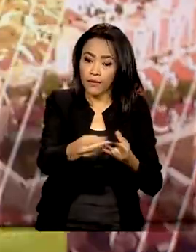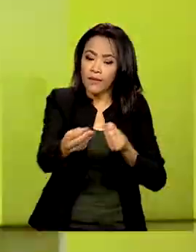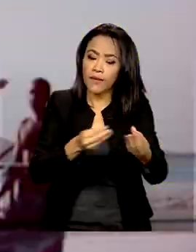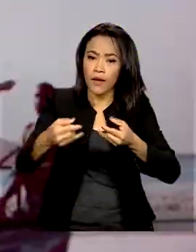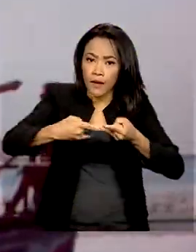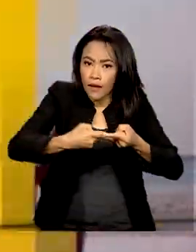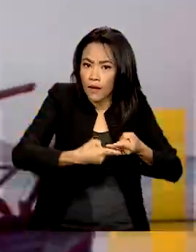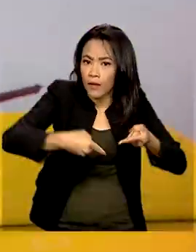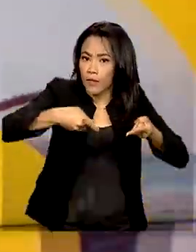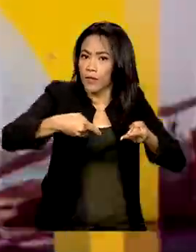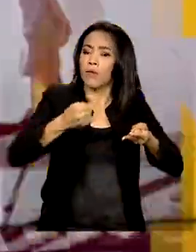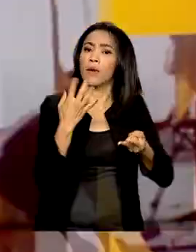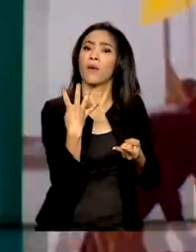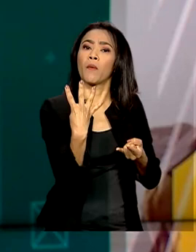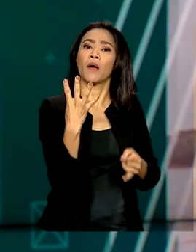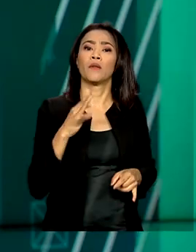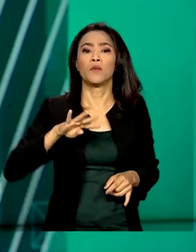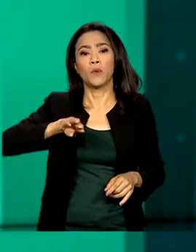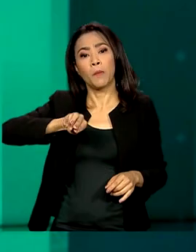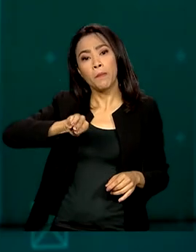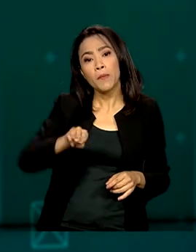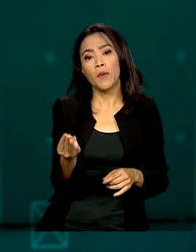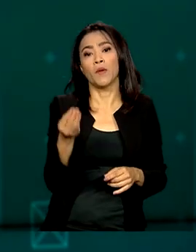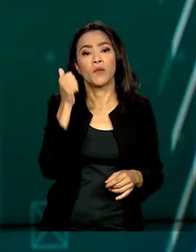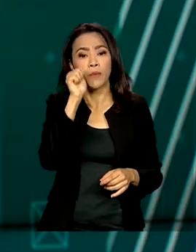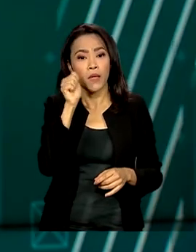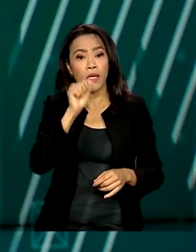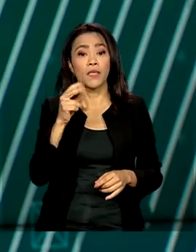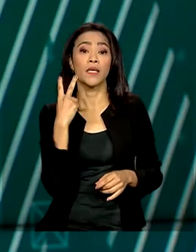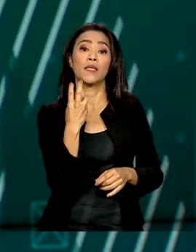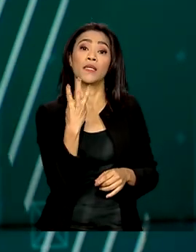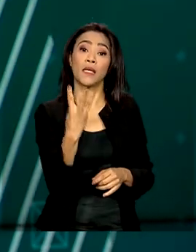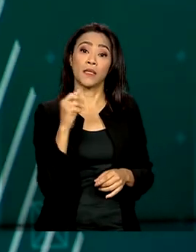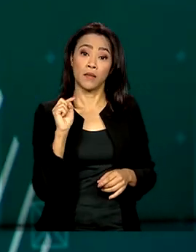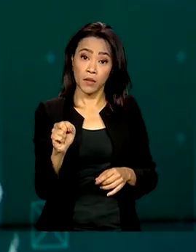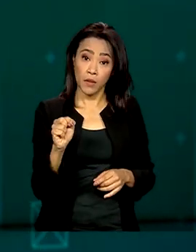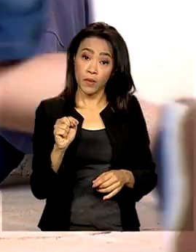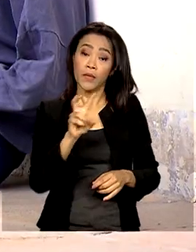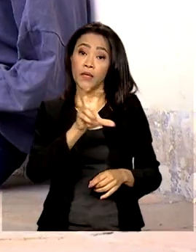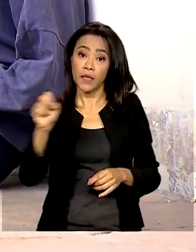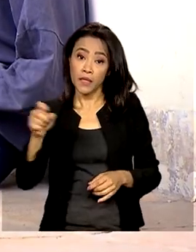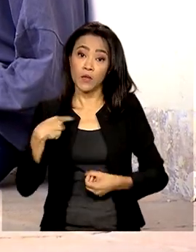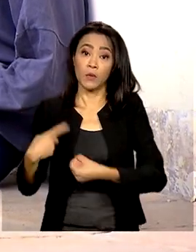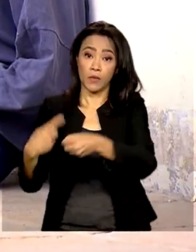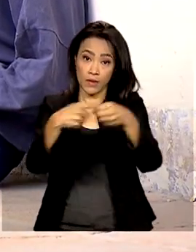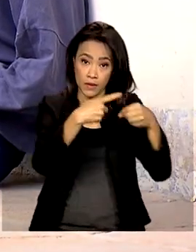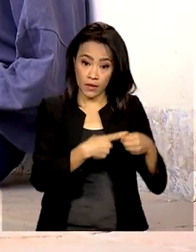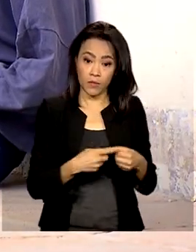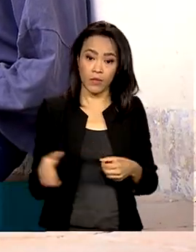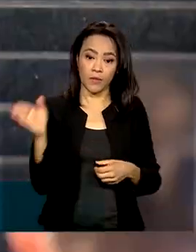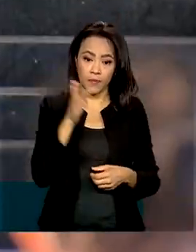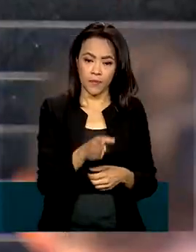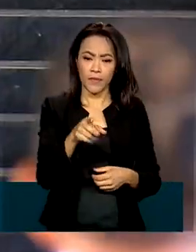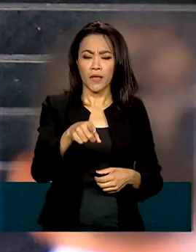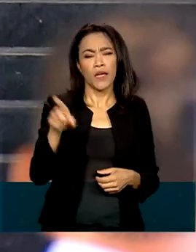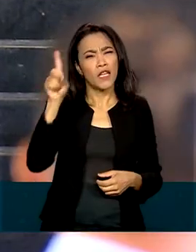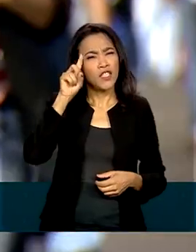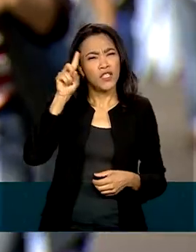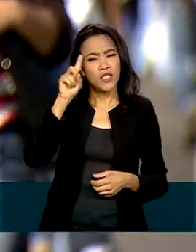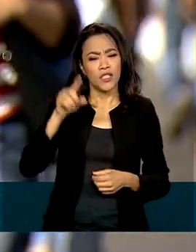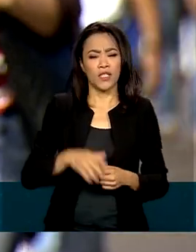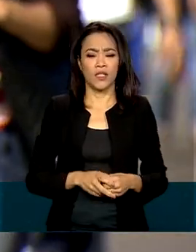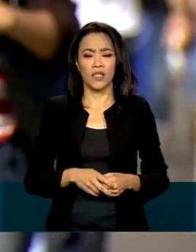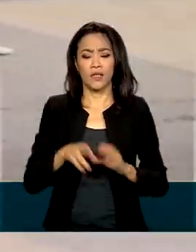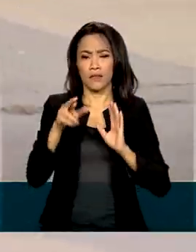quase 4 milhões de mulheres em 3.500 municípios do país aqueles dias Chico